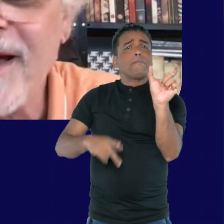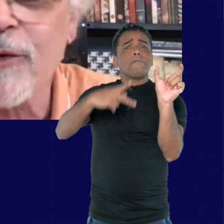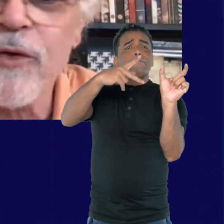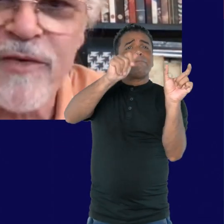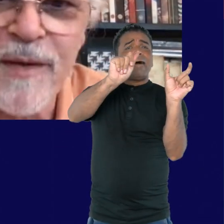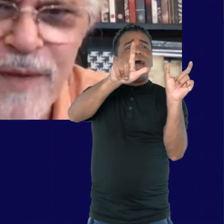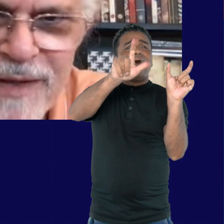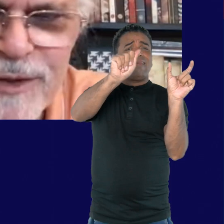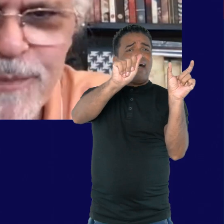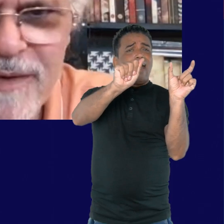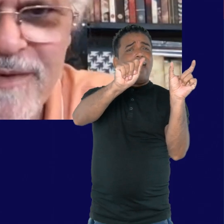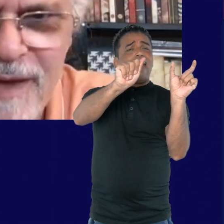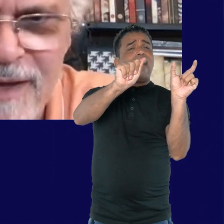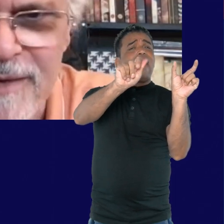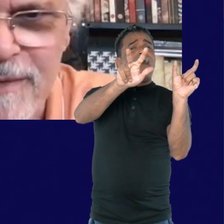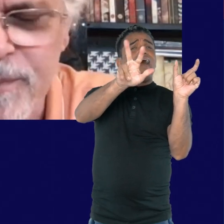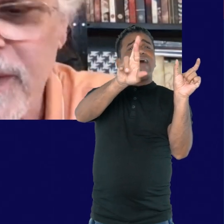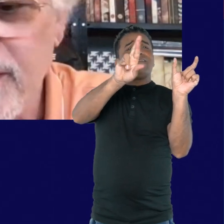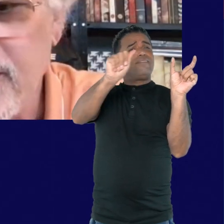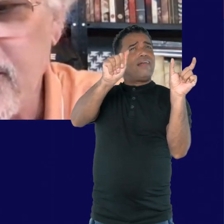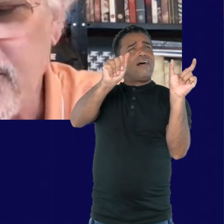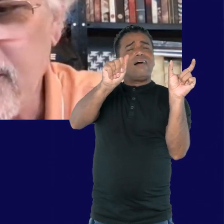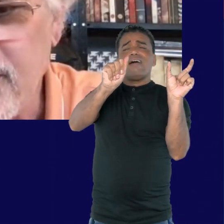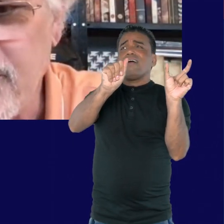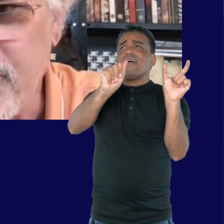é cuidadosamente pensada.